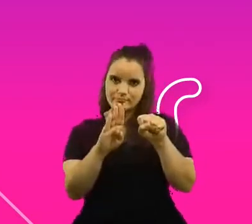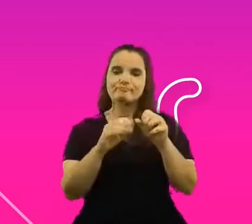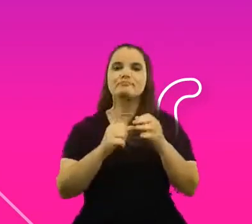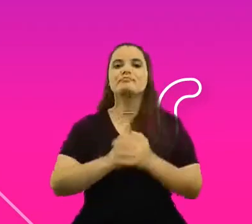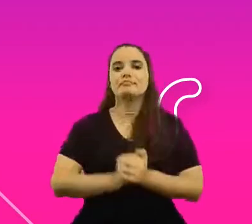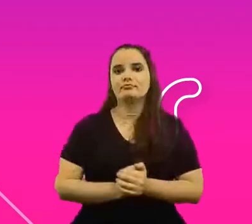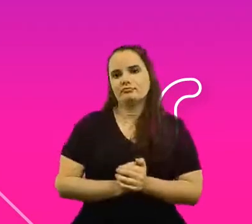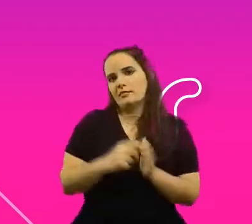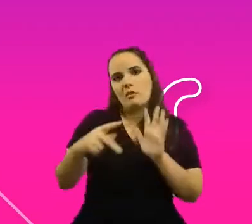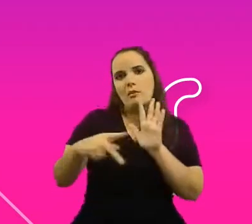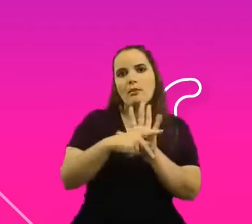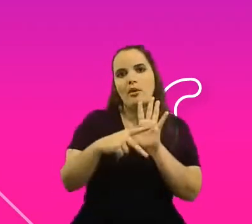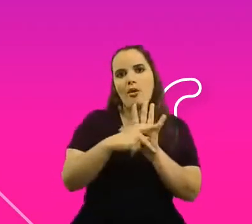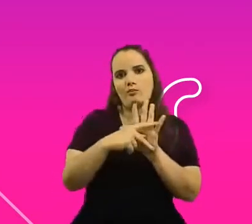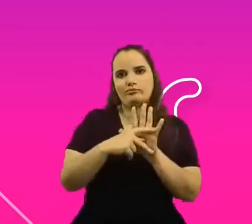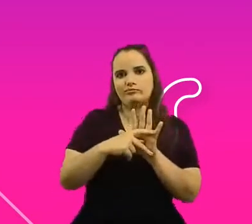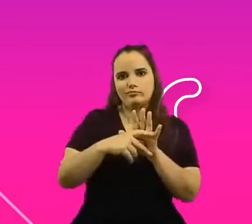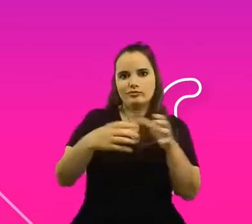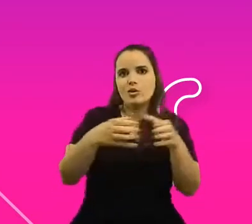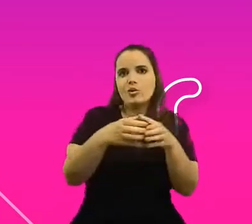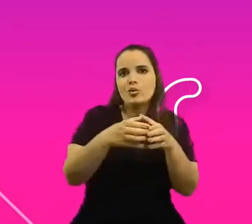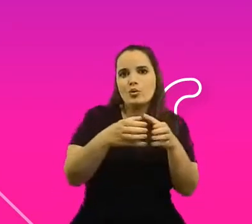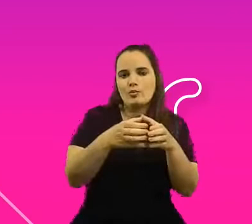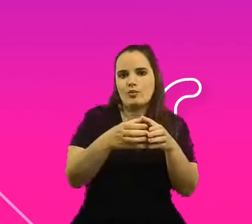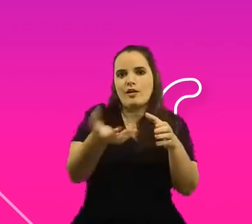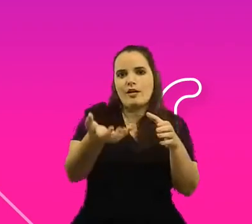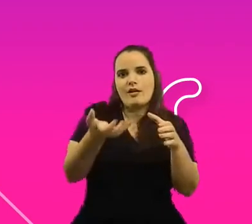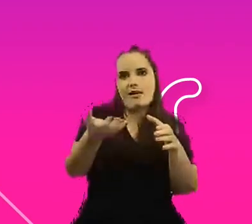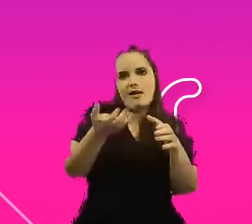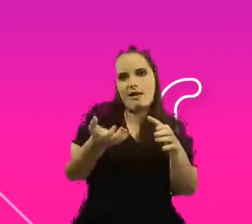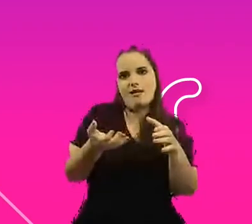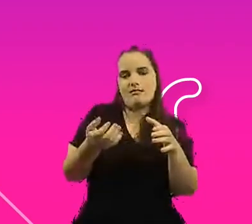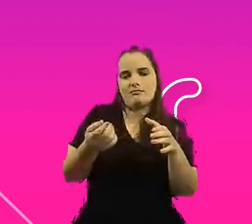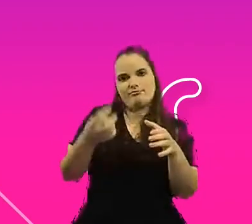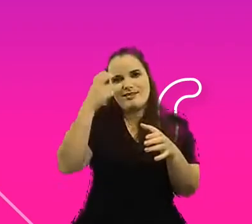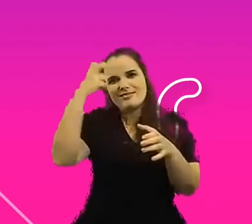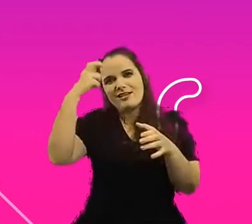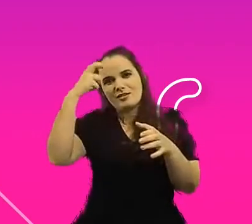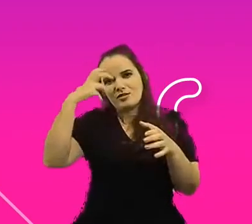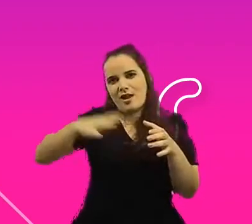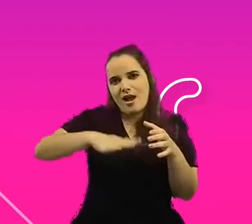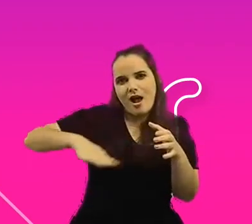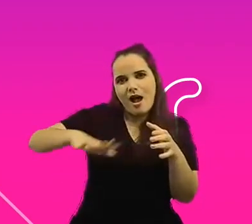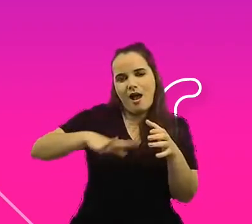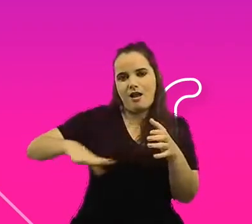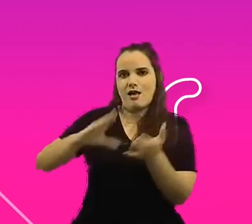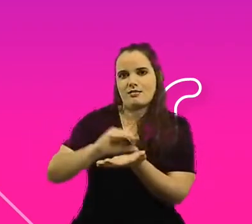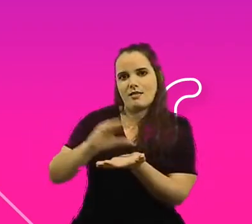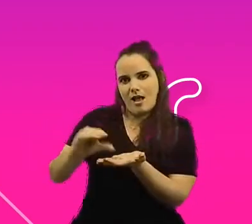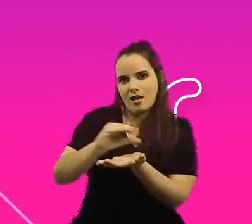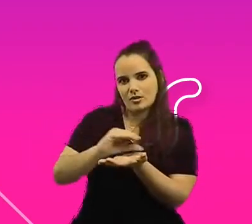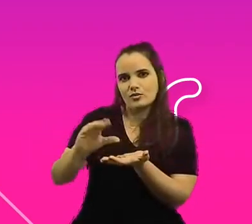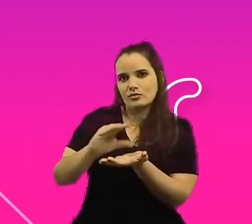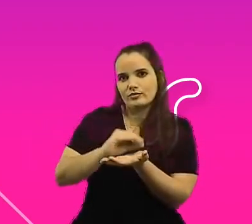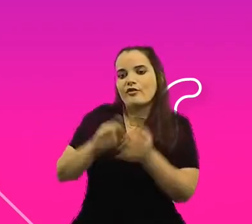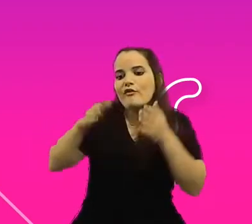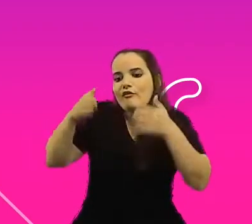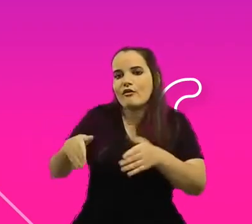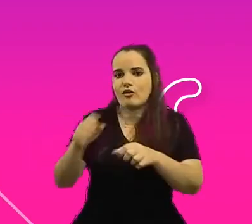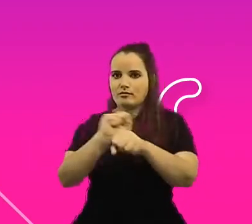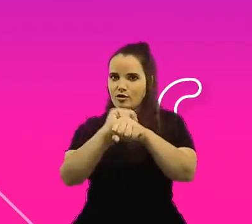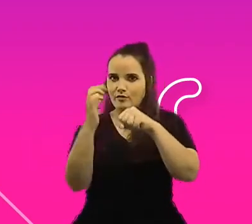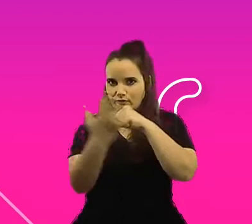de Inteligência de Dados para a Covid-19 no estado de Santa Catarina. Ela ficou uma sala